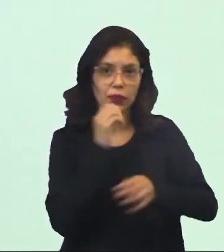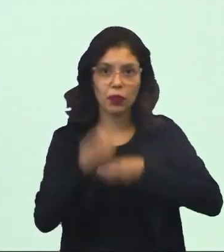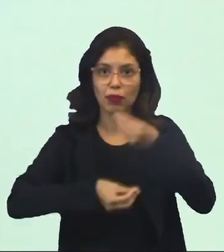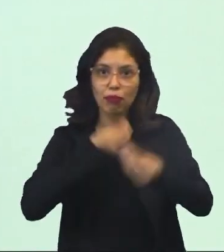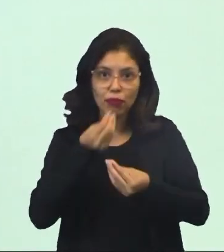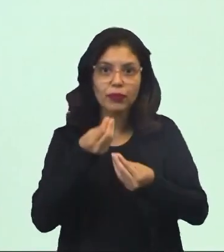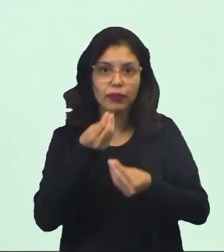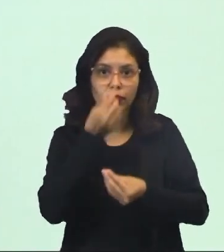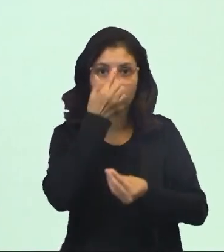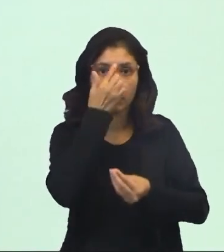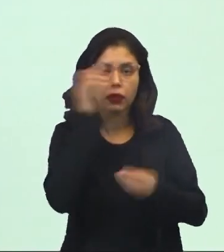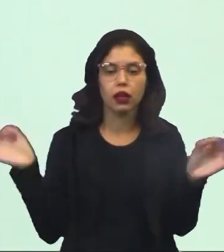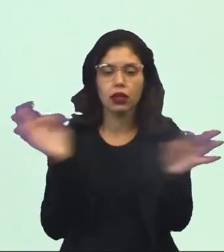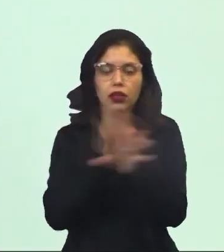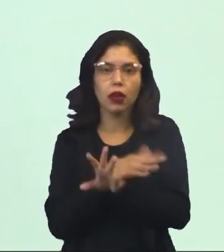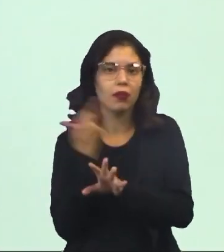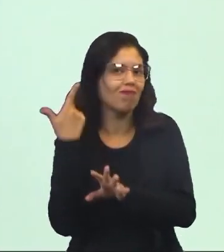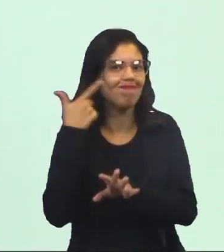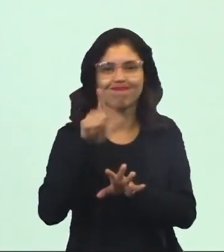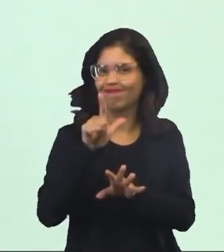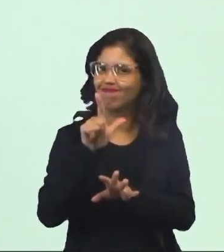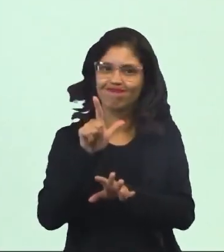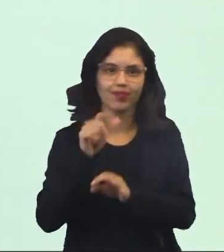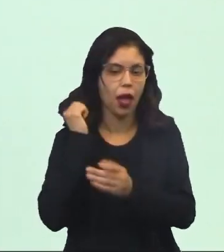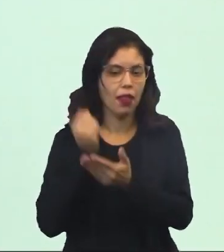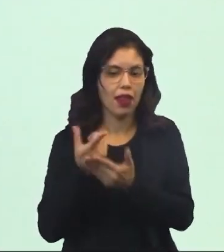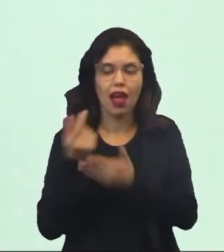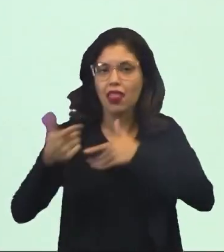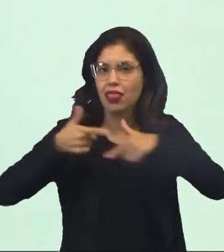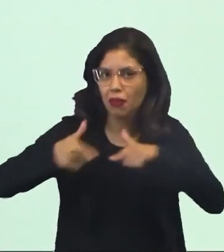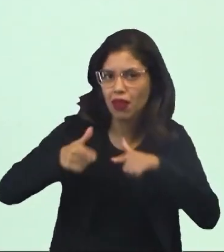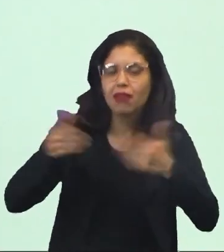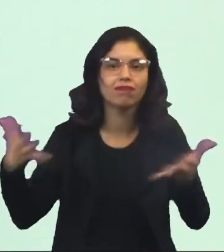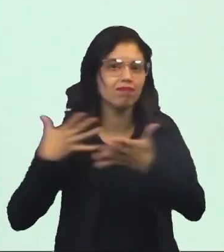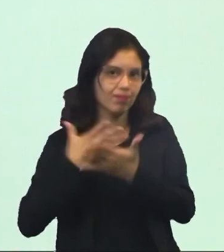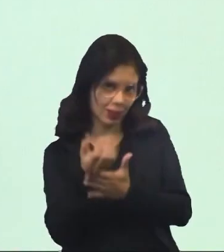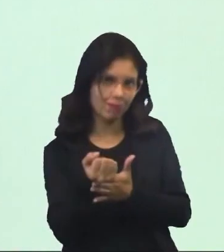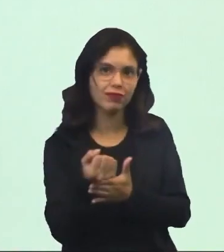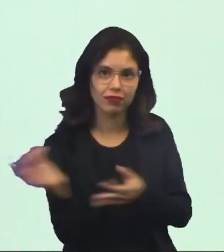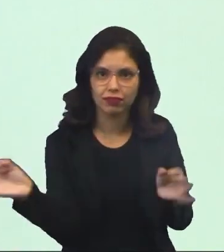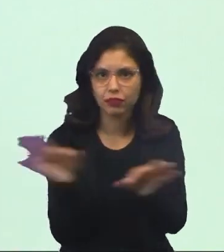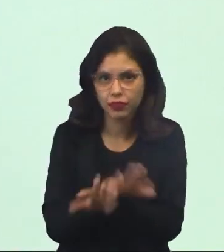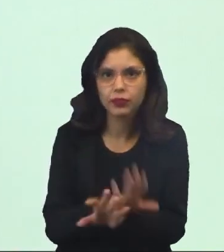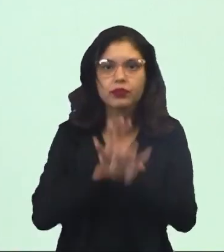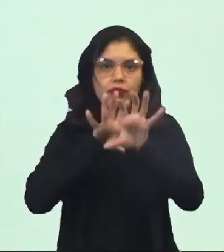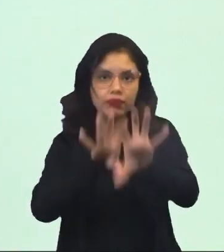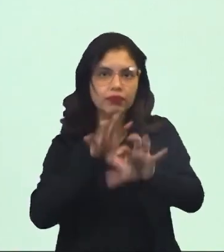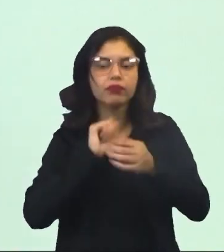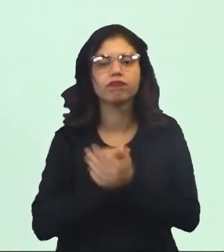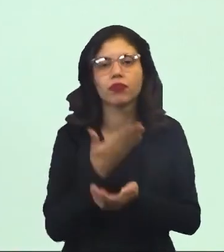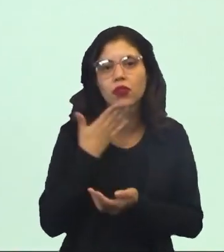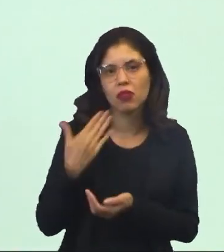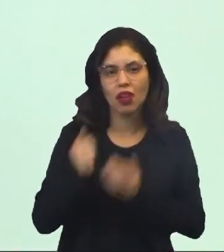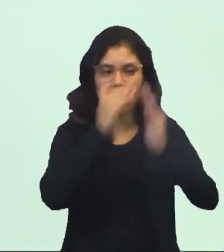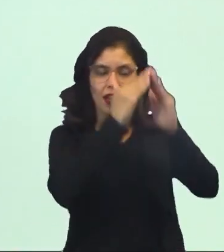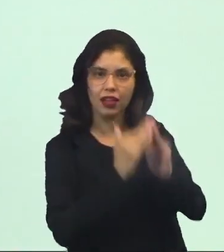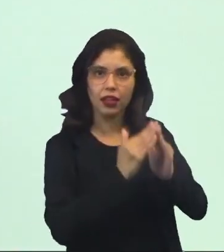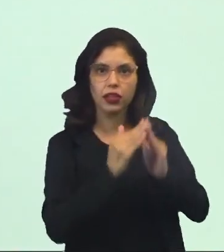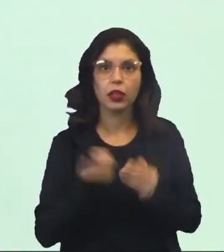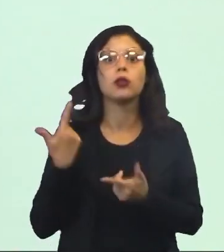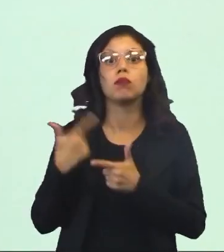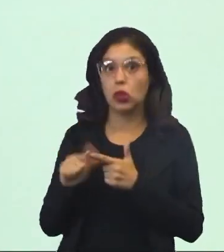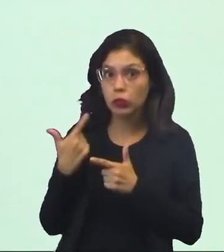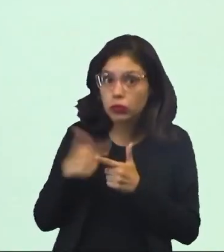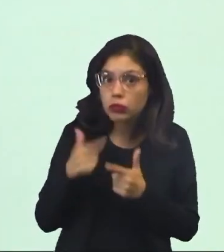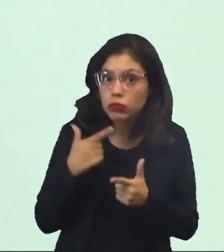capacitação, elas acabam não conseguindo novos empregos como vieram em busca, acabam assim indo morar em lugares de risco,